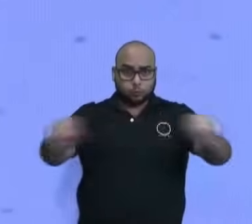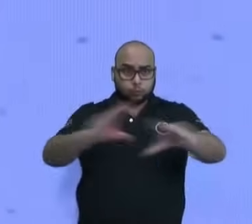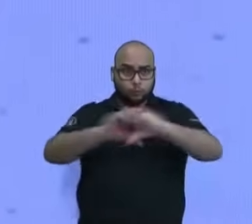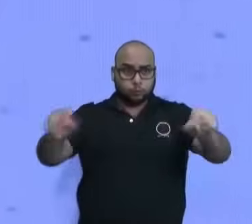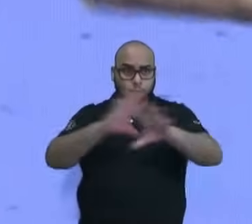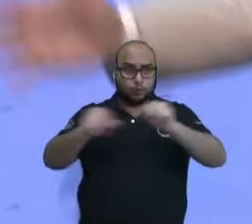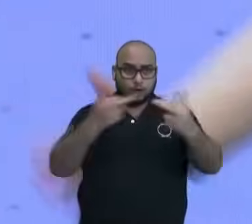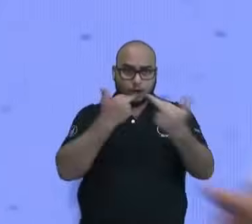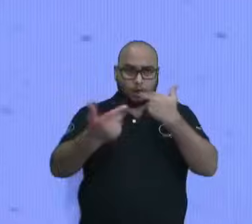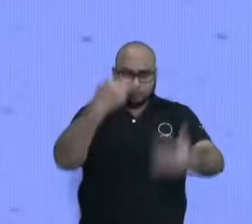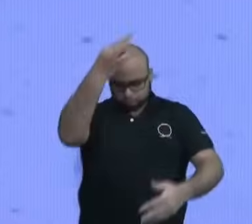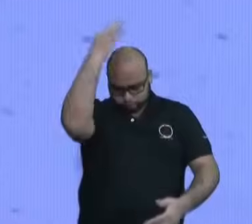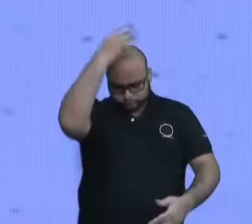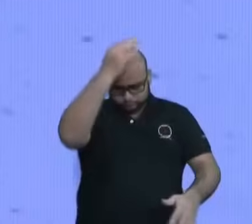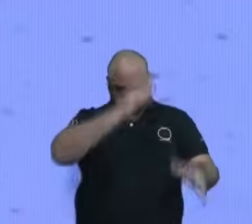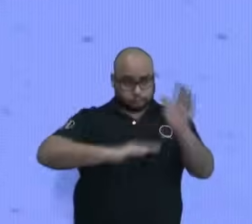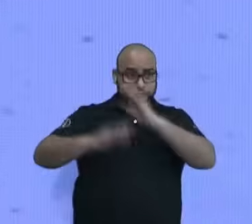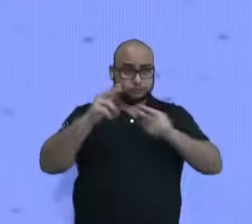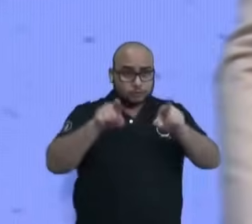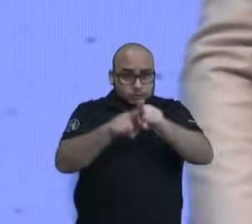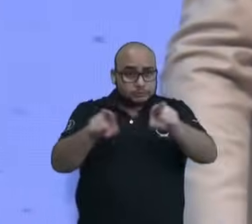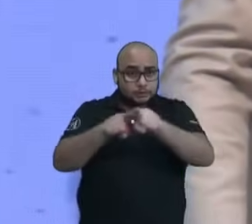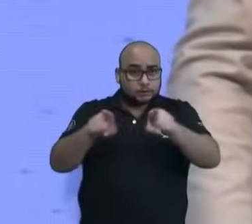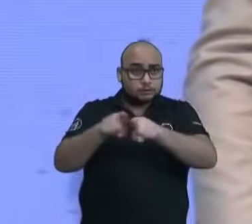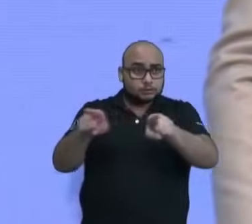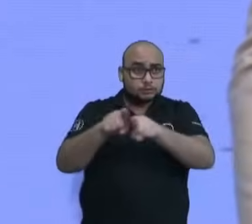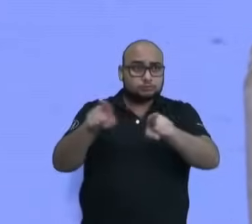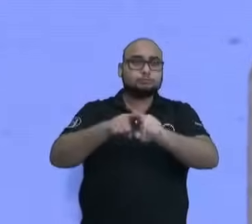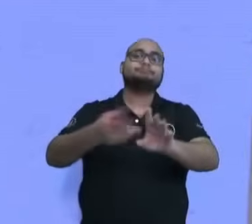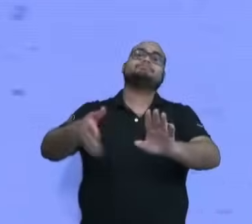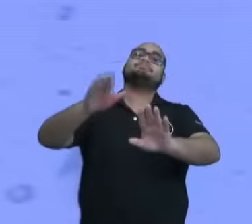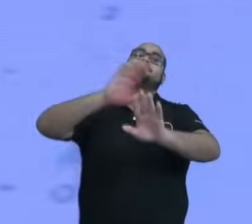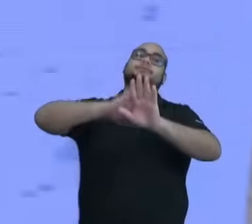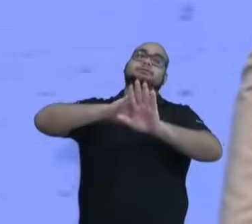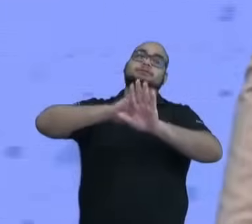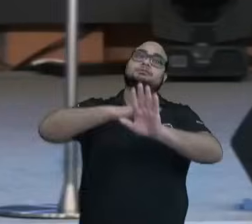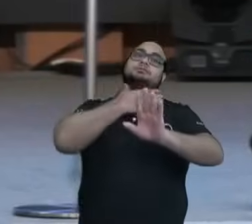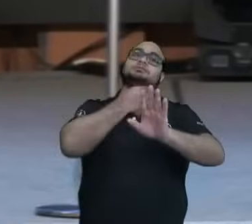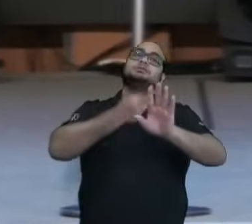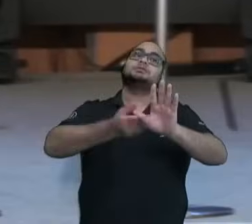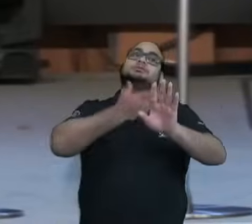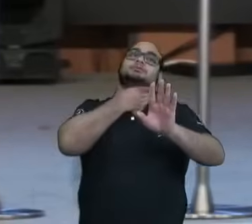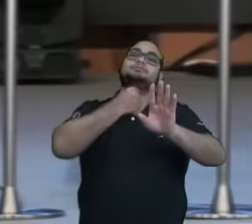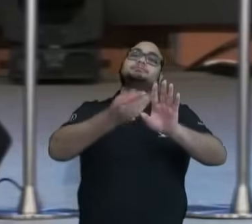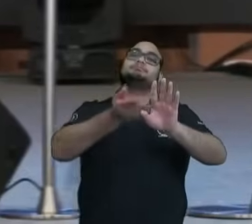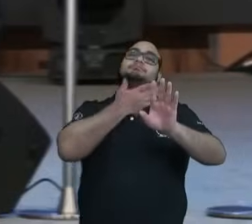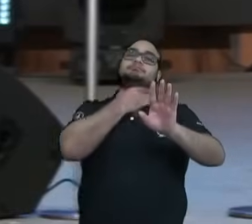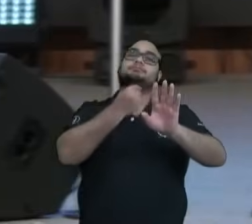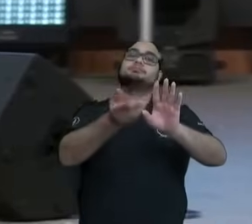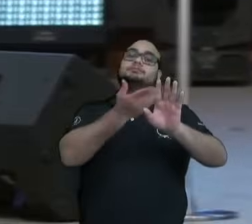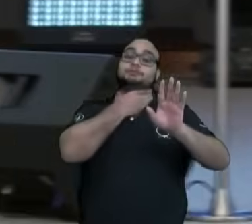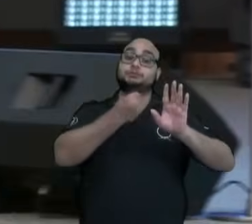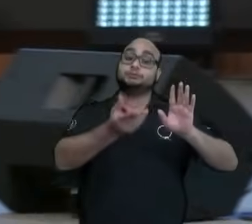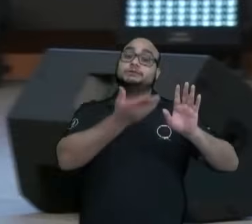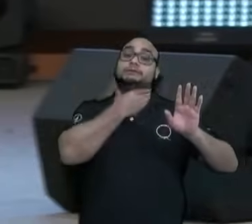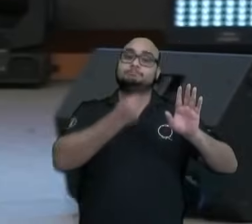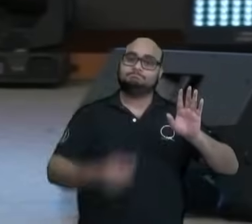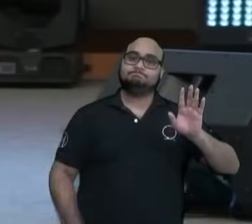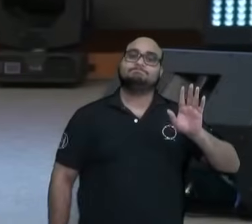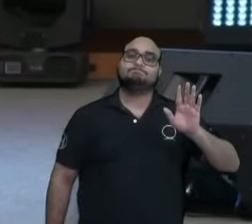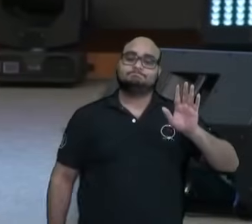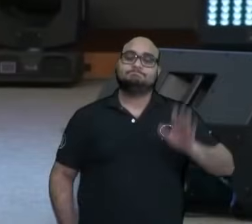H abrem a Bíblia espíritos enganadores lembra quando Jesus